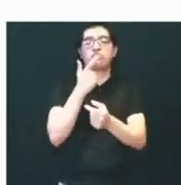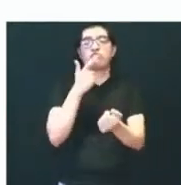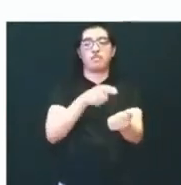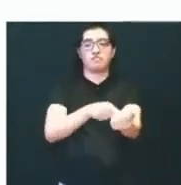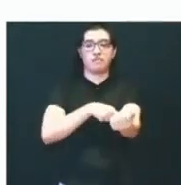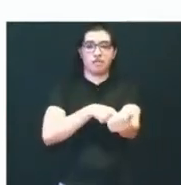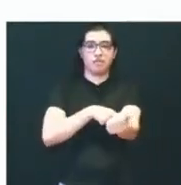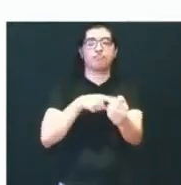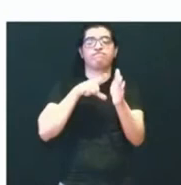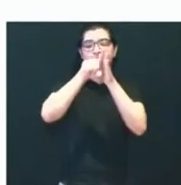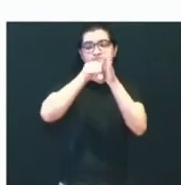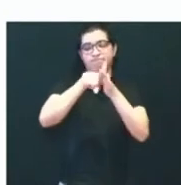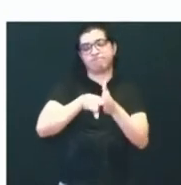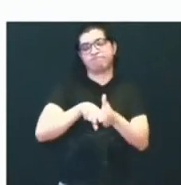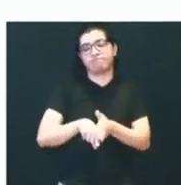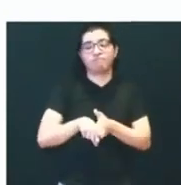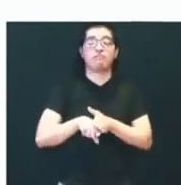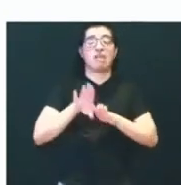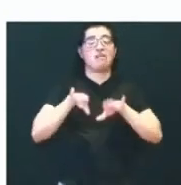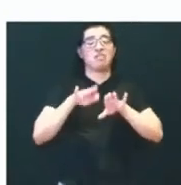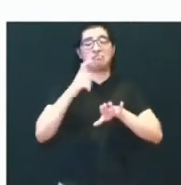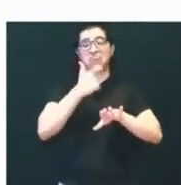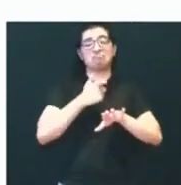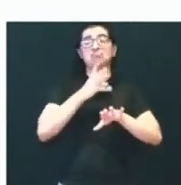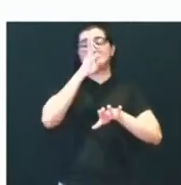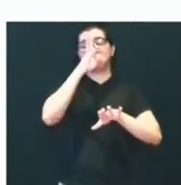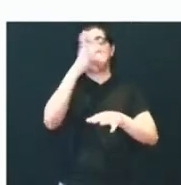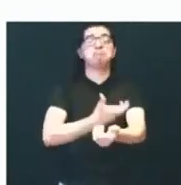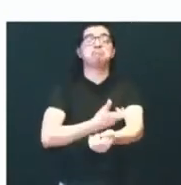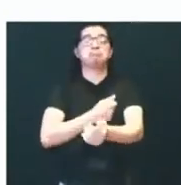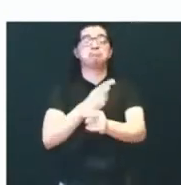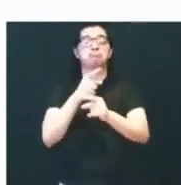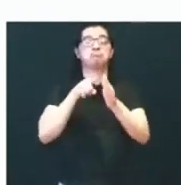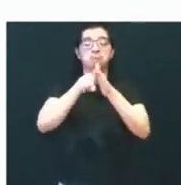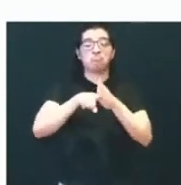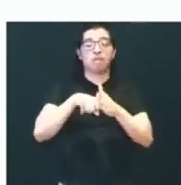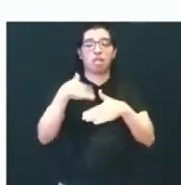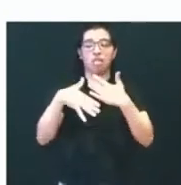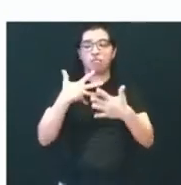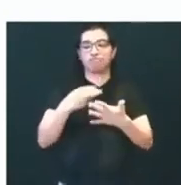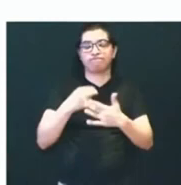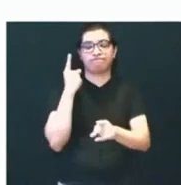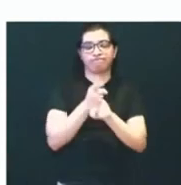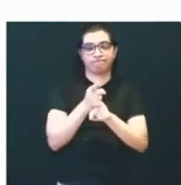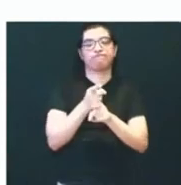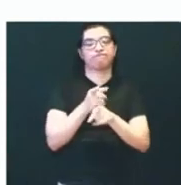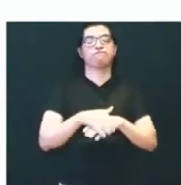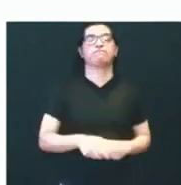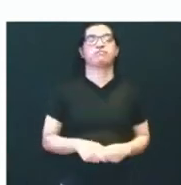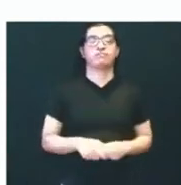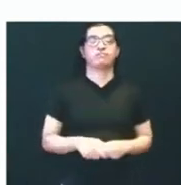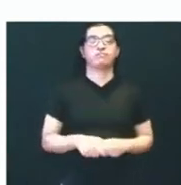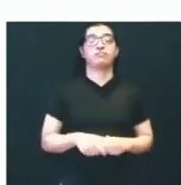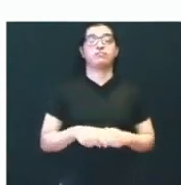paciente fez por um outro motivo, e ali estava o aumento das contagens celulares. Bom, quando o paciente,